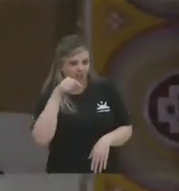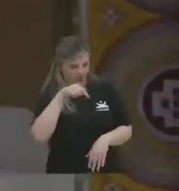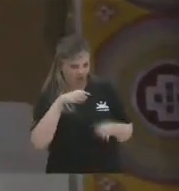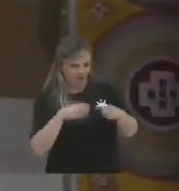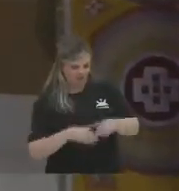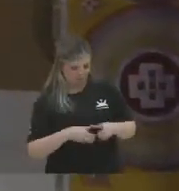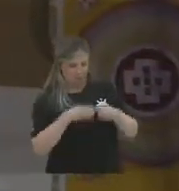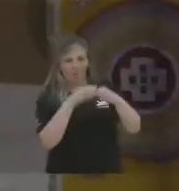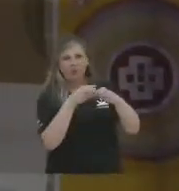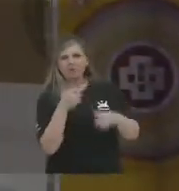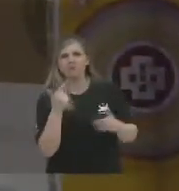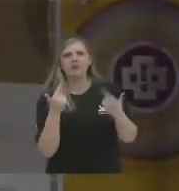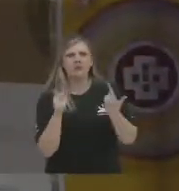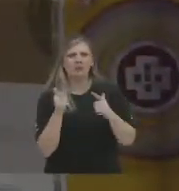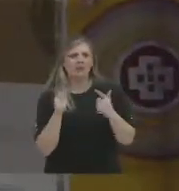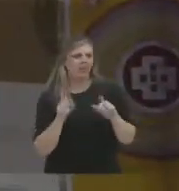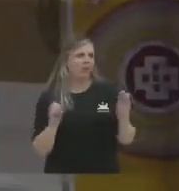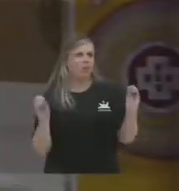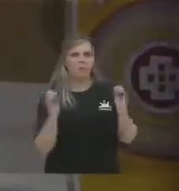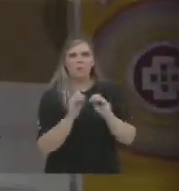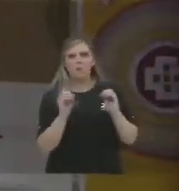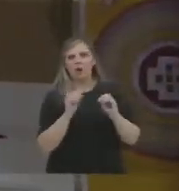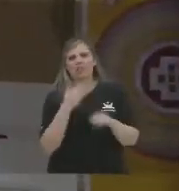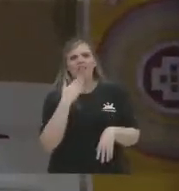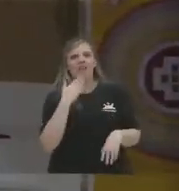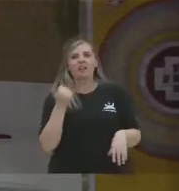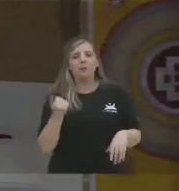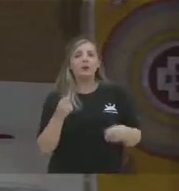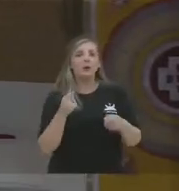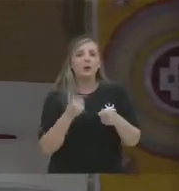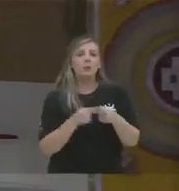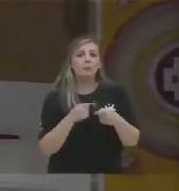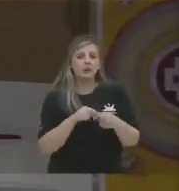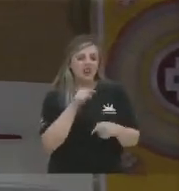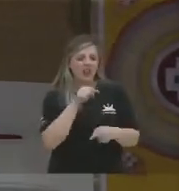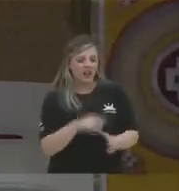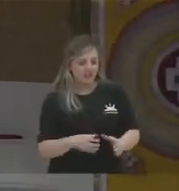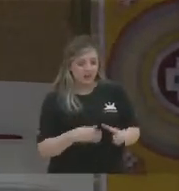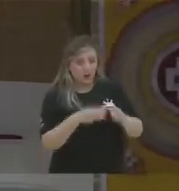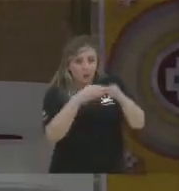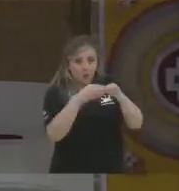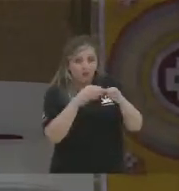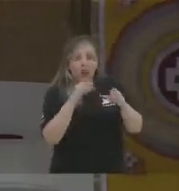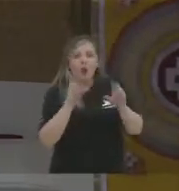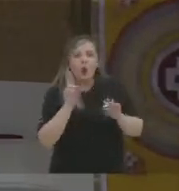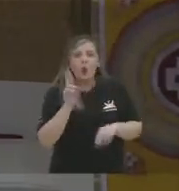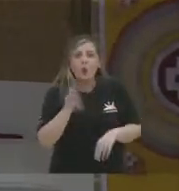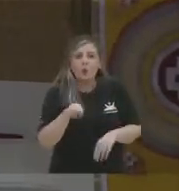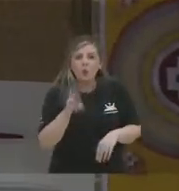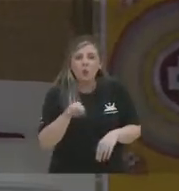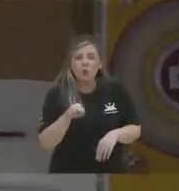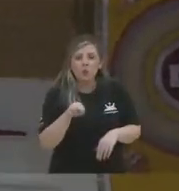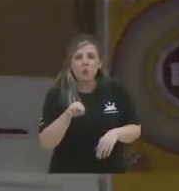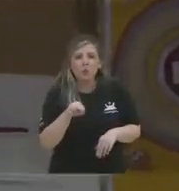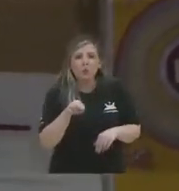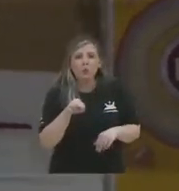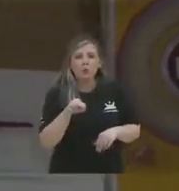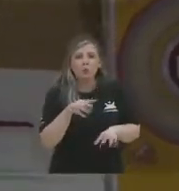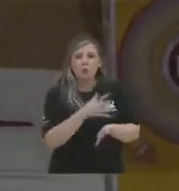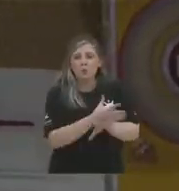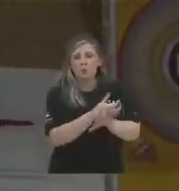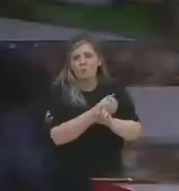na região não tem nada melhor do que essa água, porque essa fonte aqui nunca secou. Nossos pais beberam dessa água,